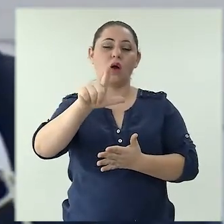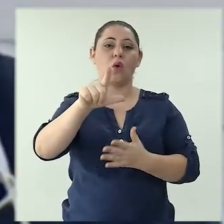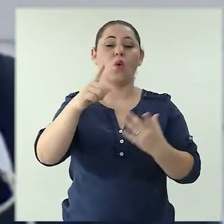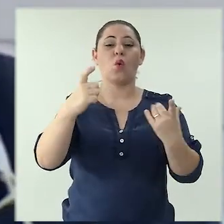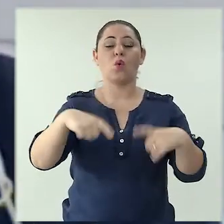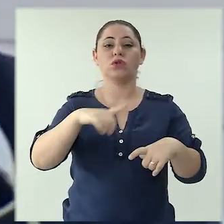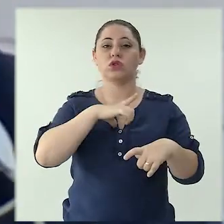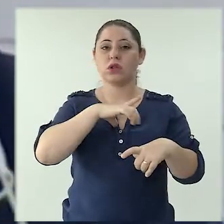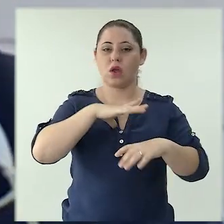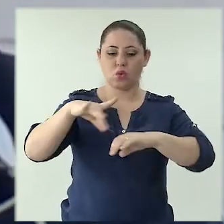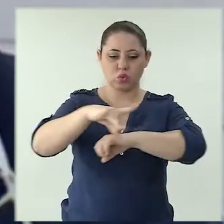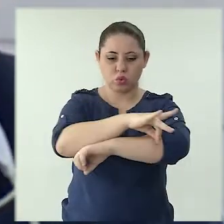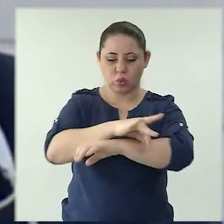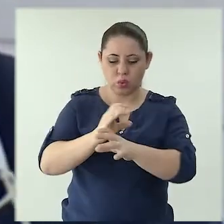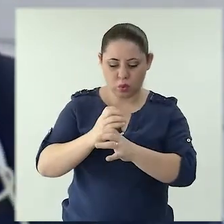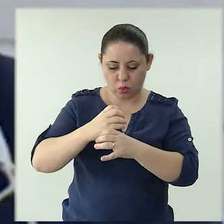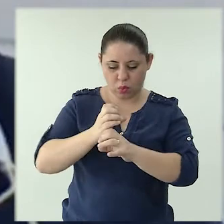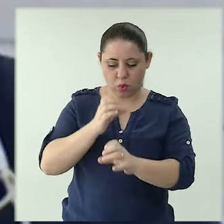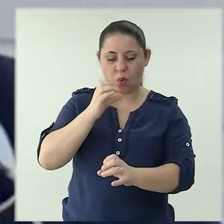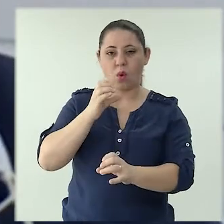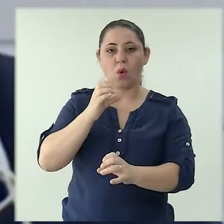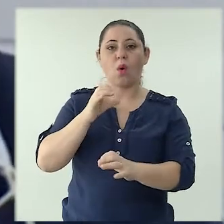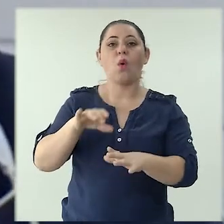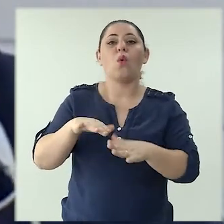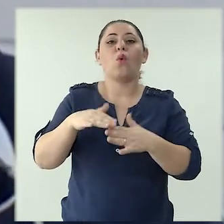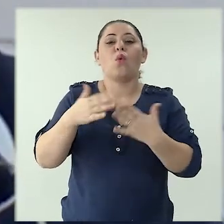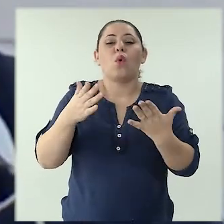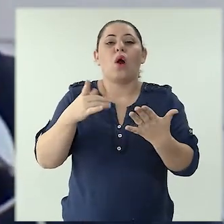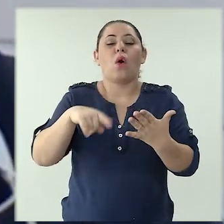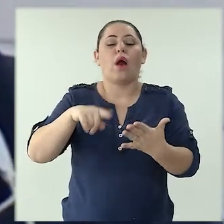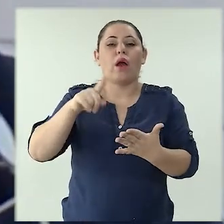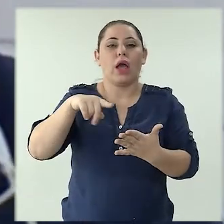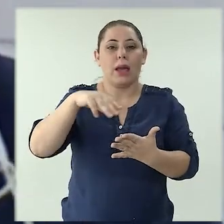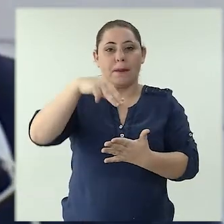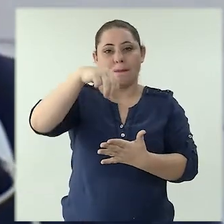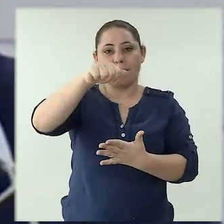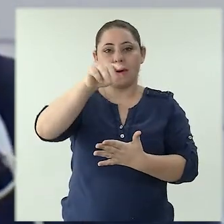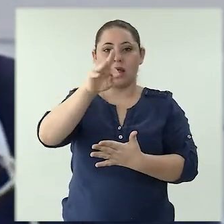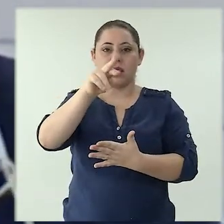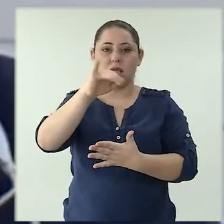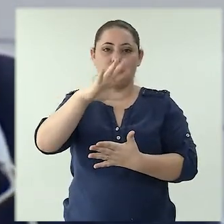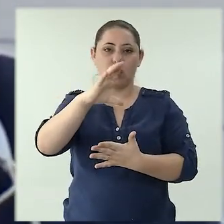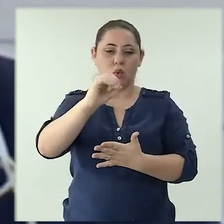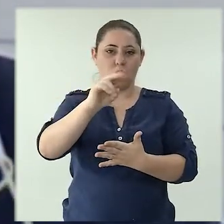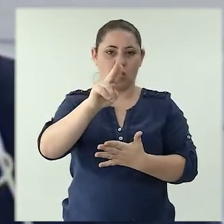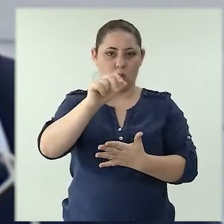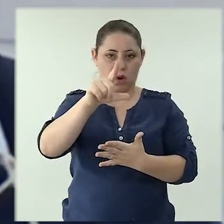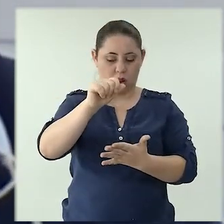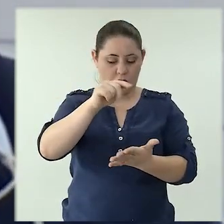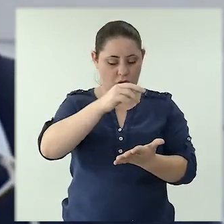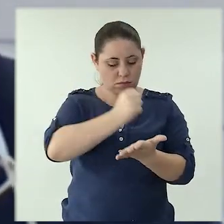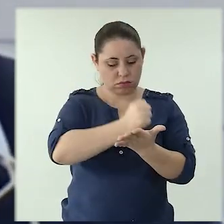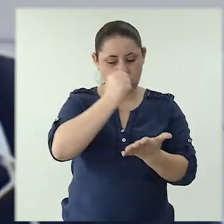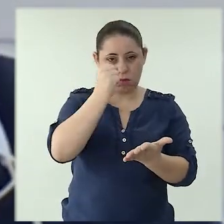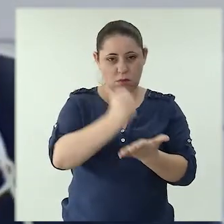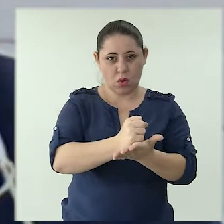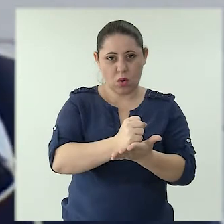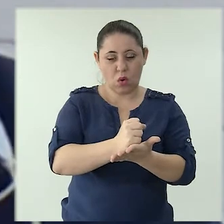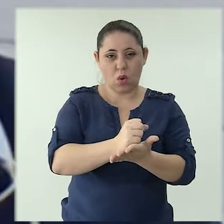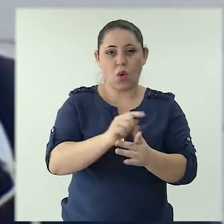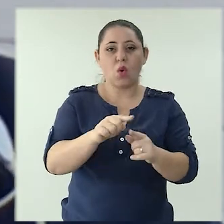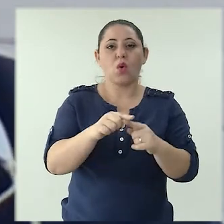onde o engenheiro vai trazer qual é a matrícula que está sendo uso capienda, qual é